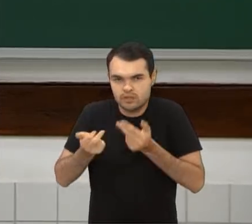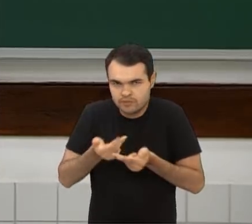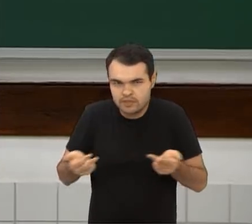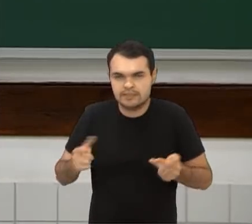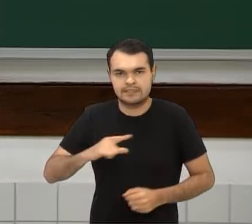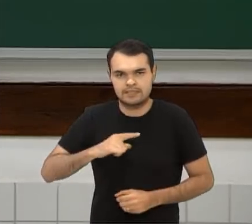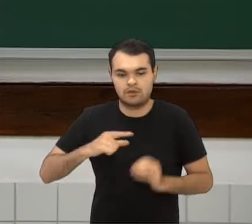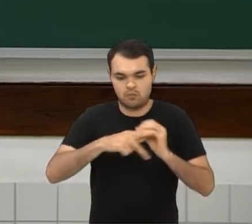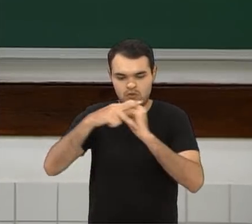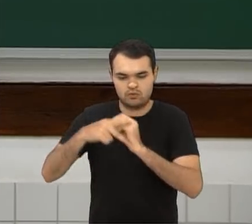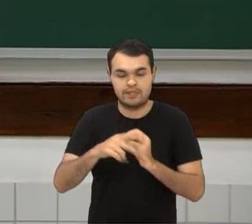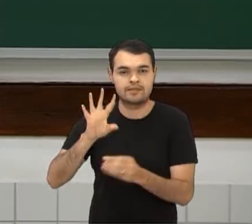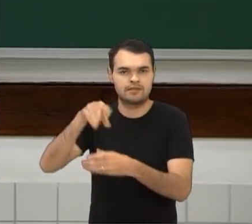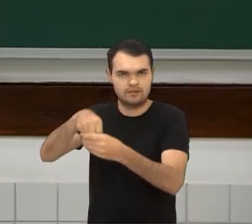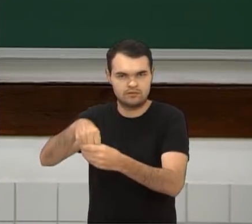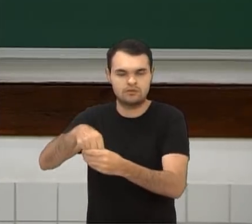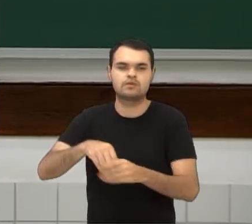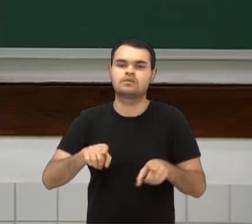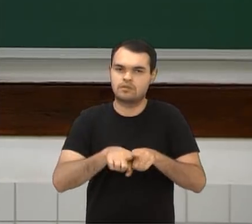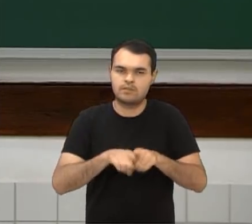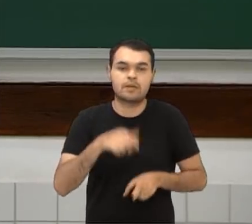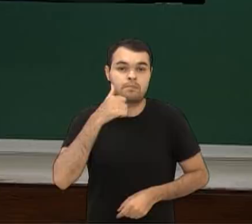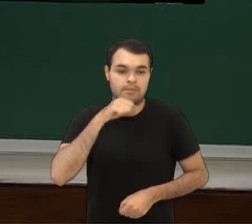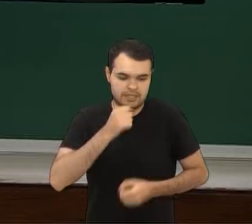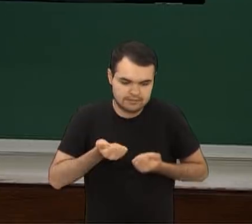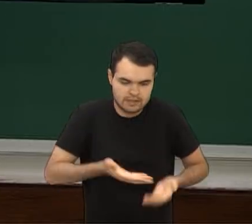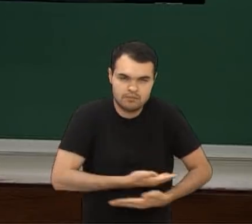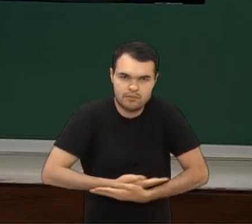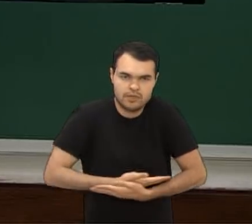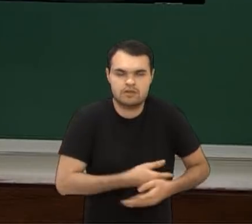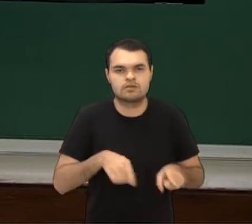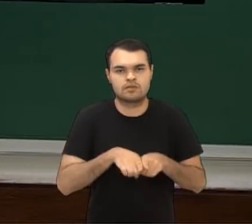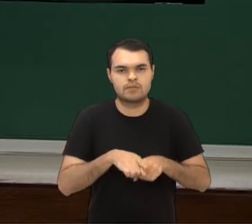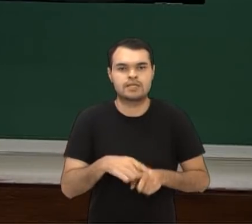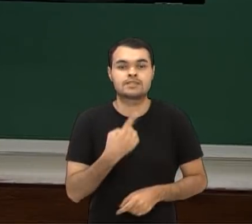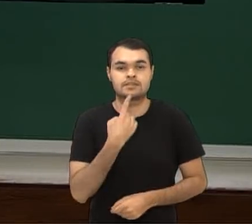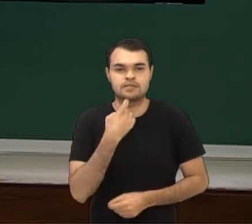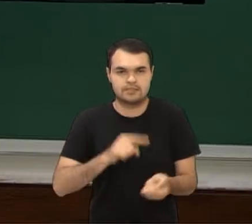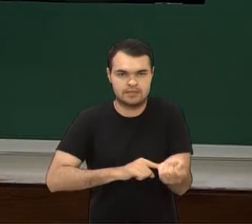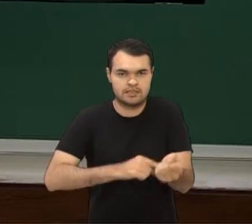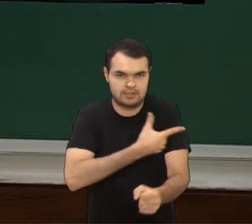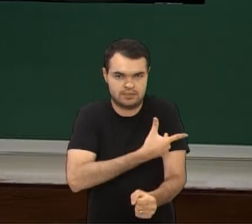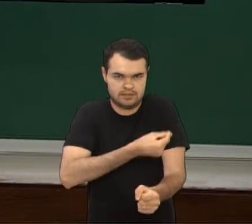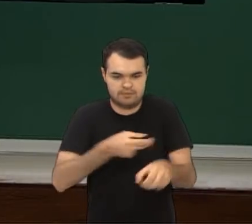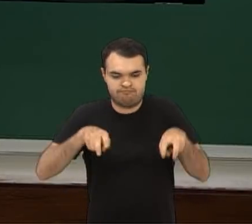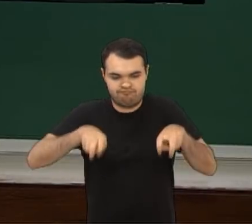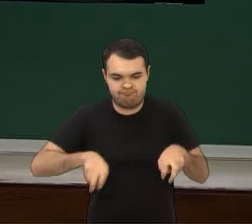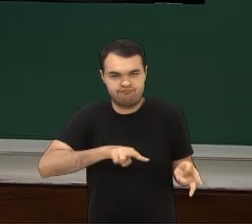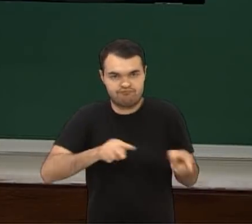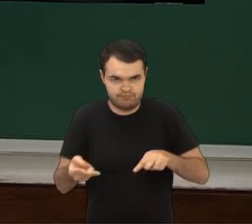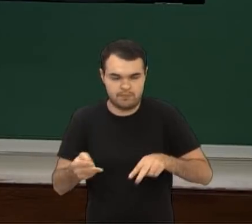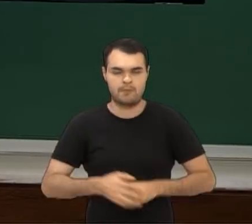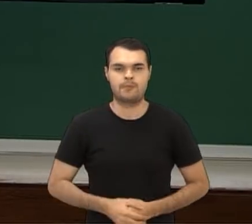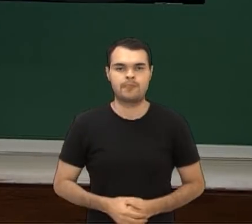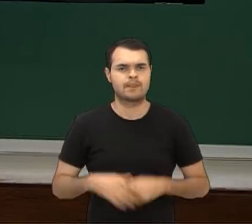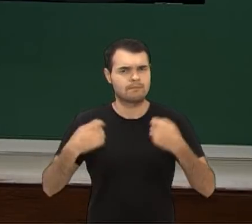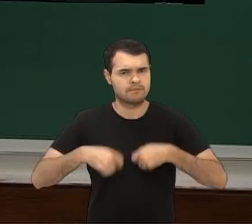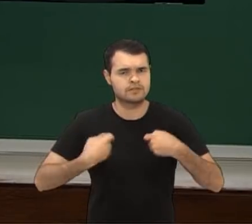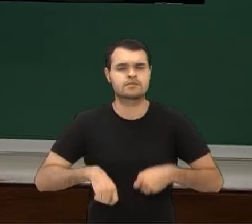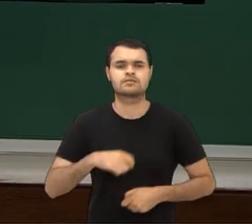protozoário. Também da mãe para o bebê e por meio de transfusão de sangue. Sempre então beber água fervida